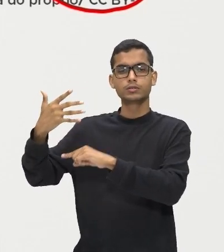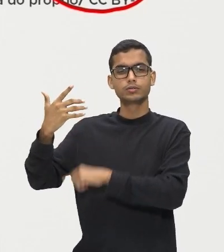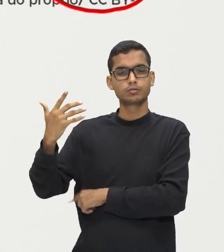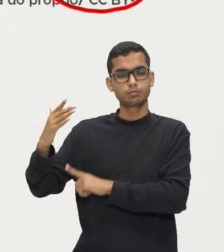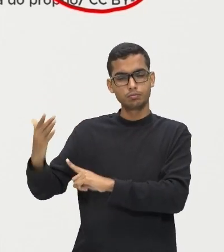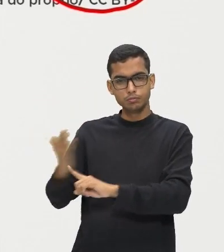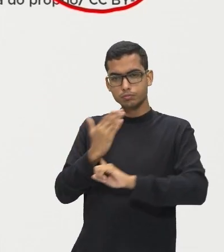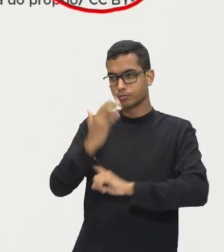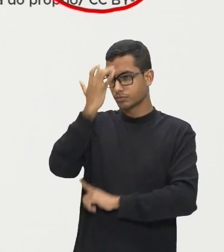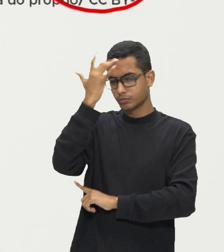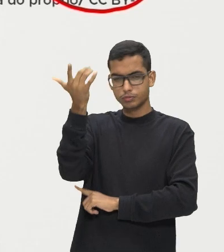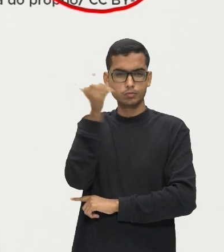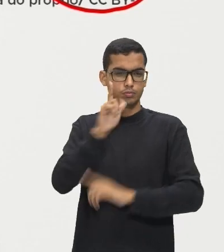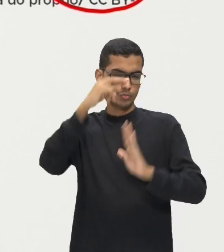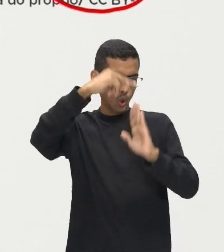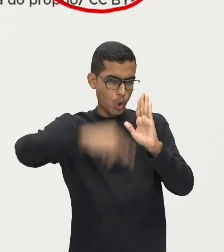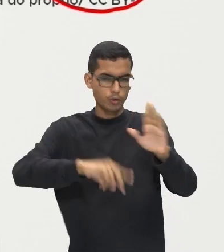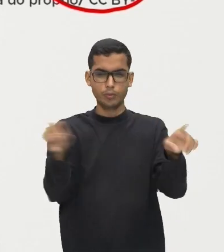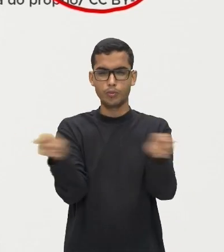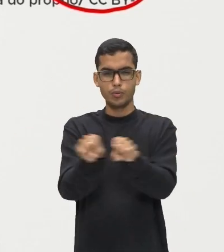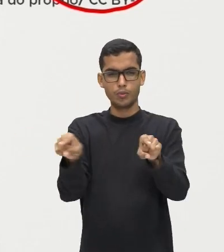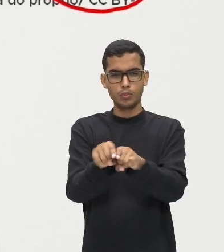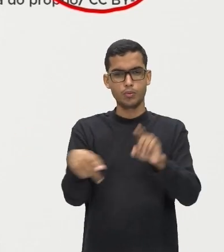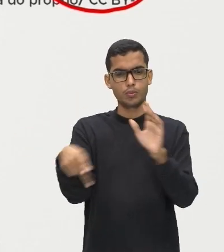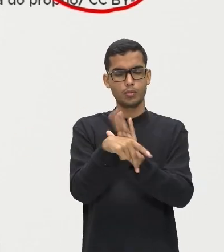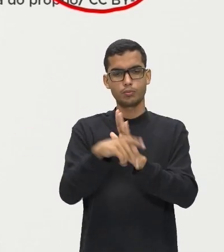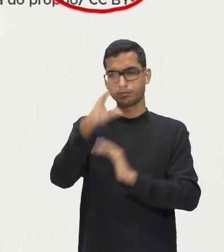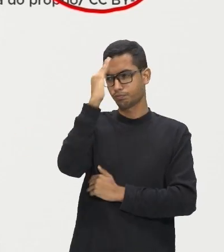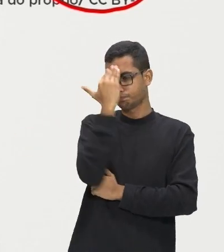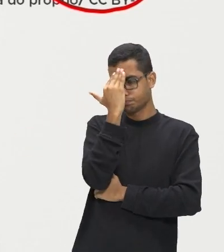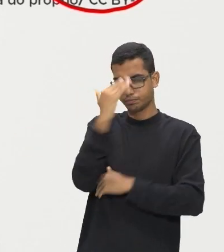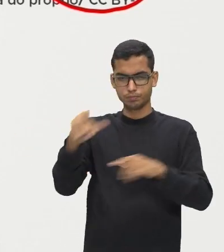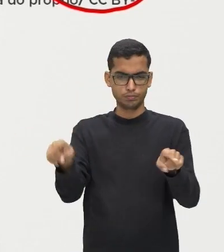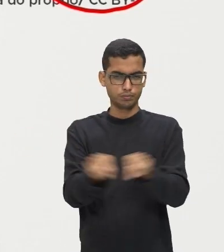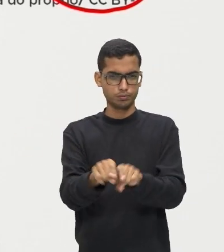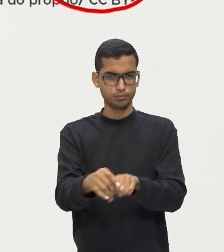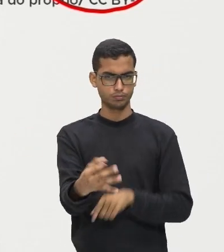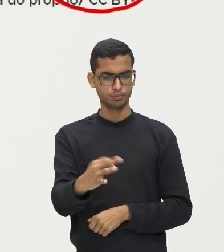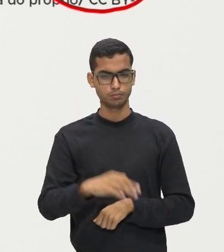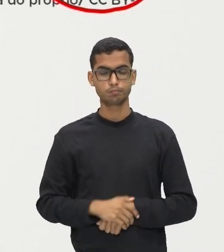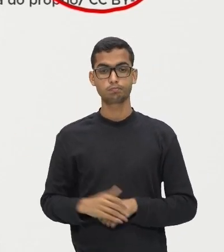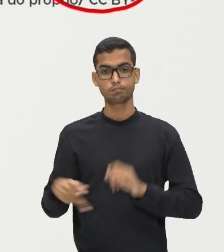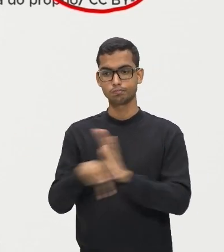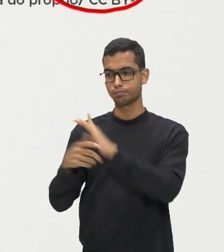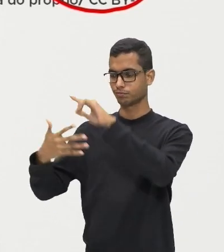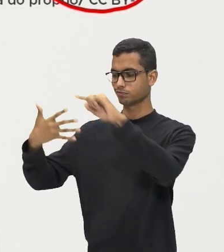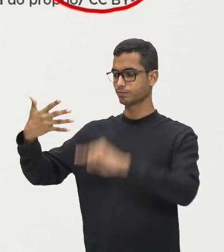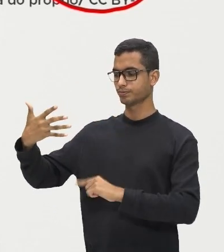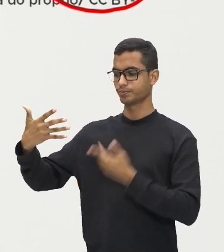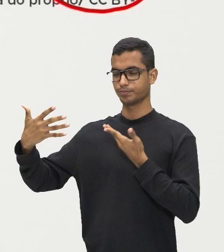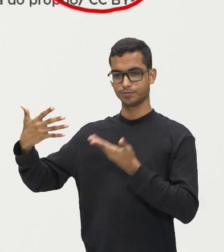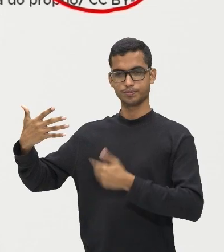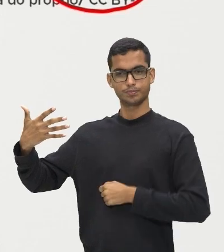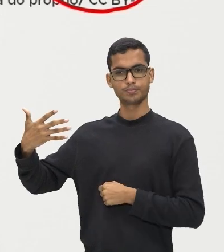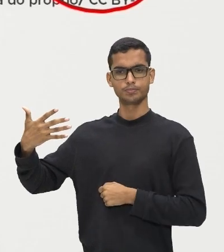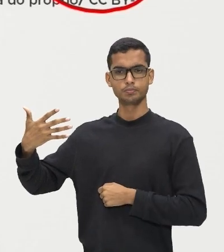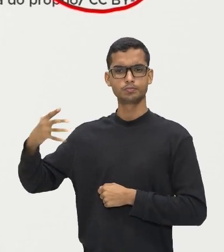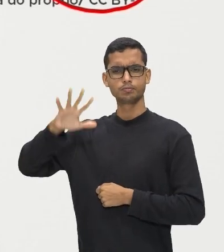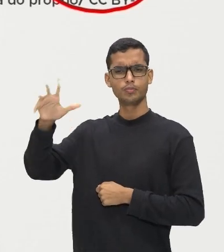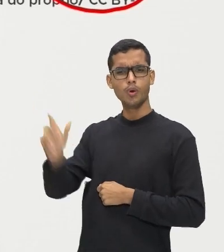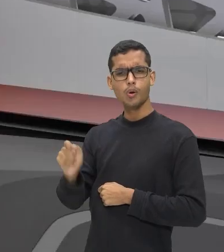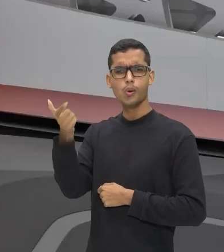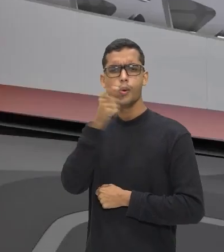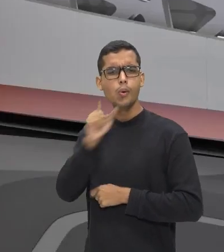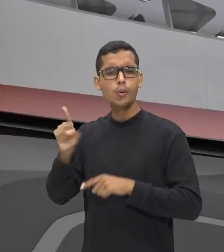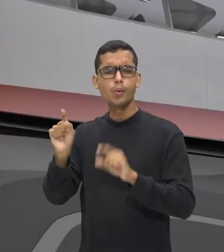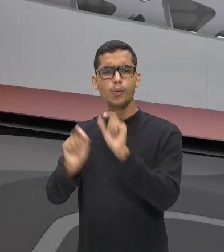a sua leitura e também a sua interpretação. E é esses elementos, os elementos de um mapa, que a gente vai